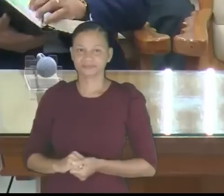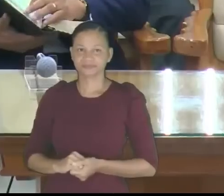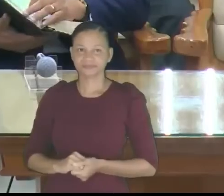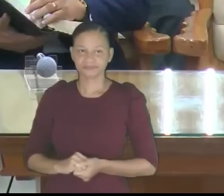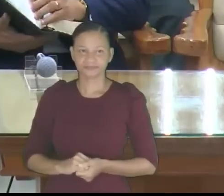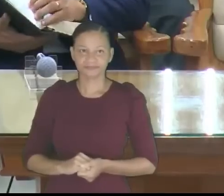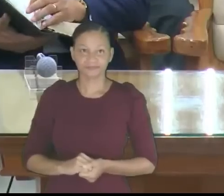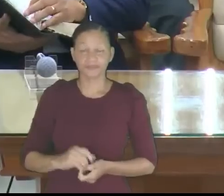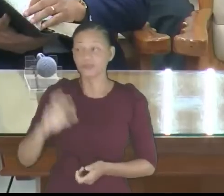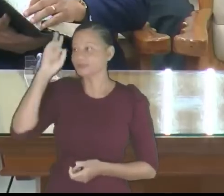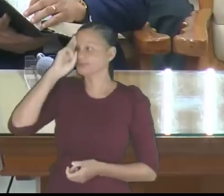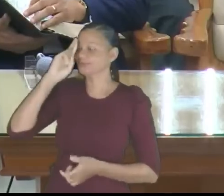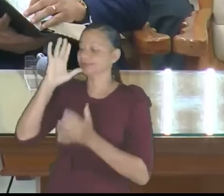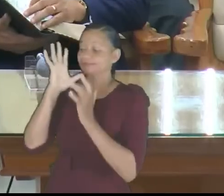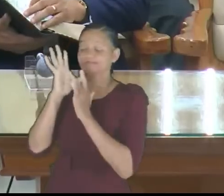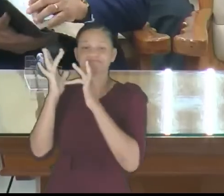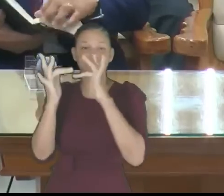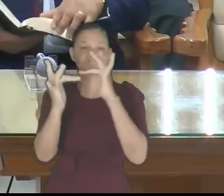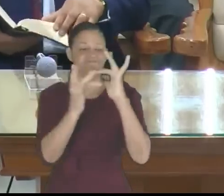Senhor Jesus,